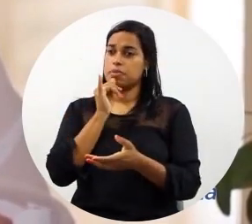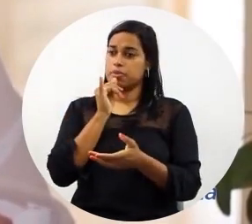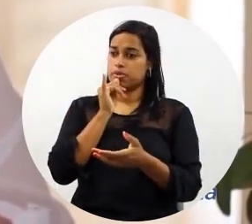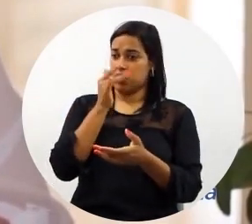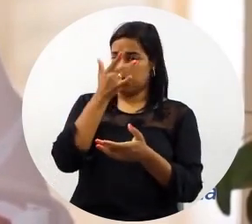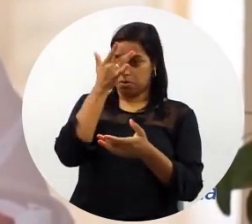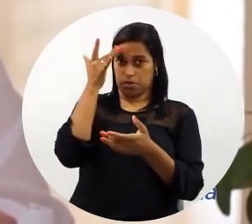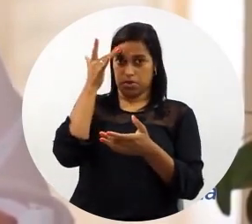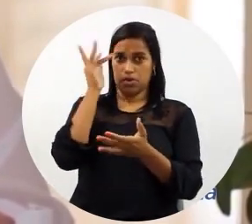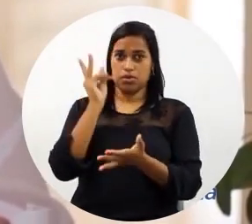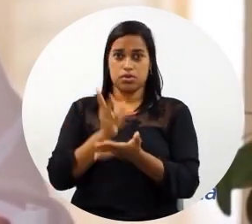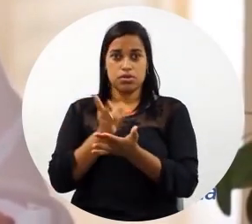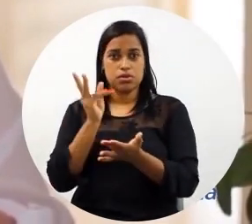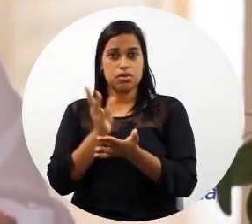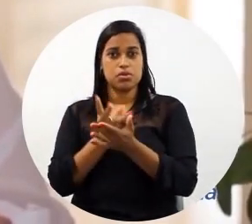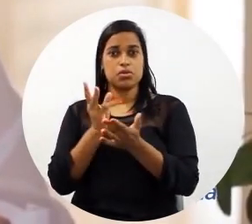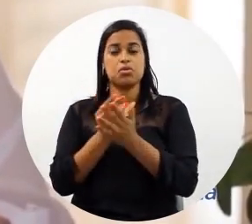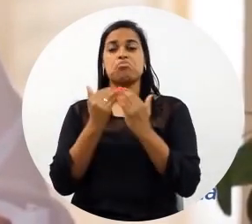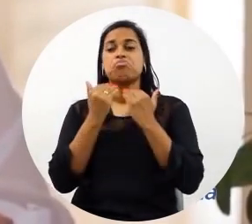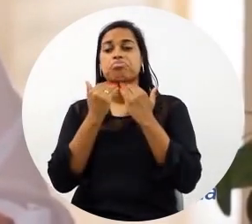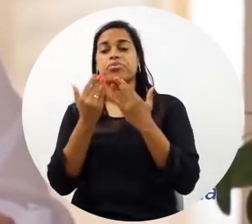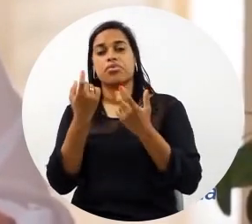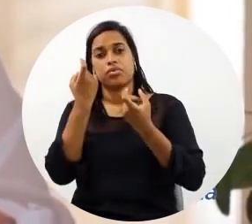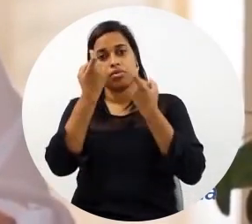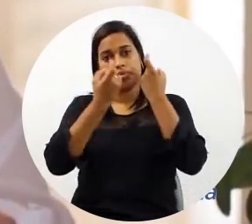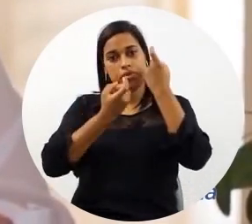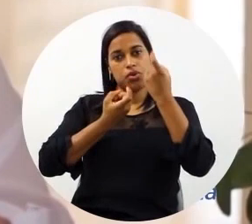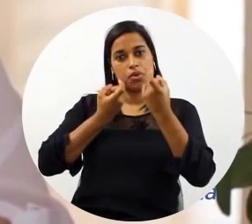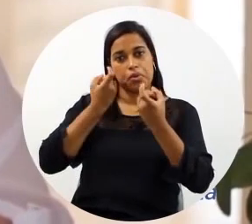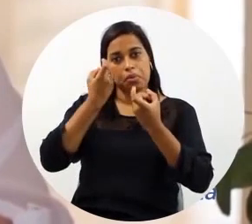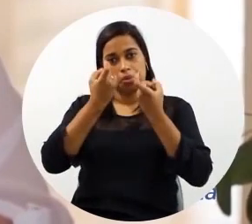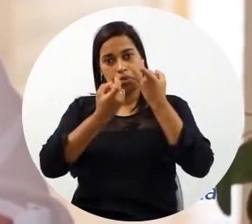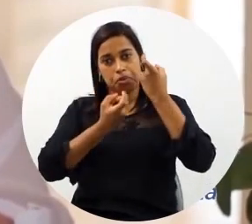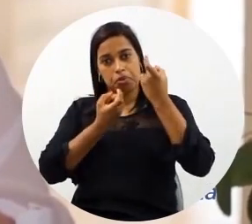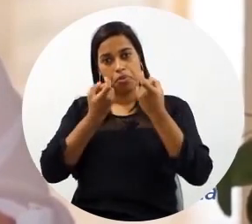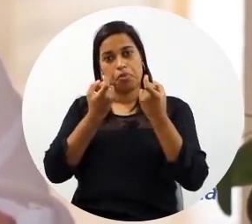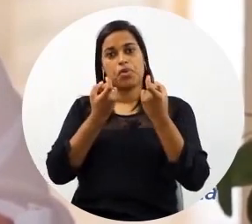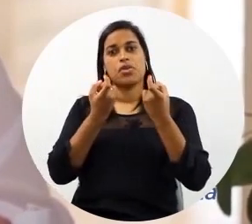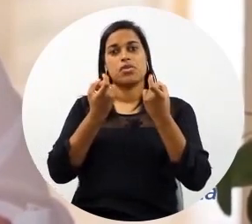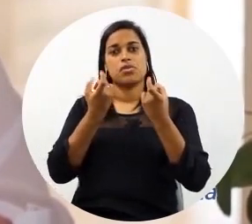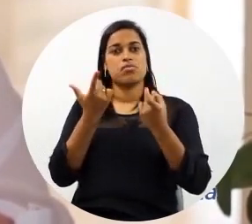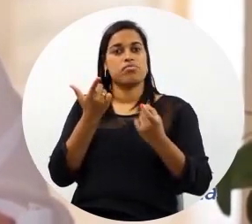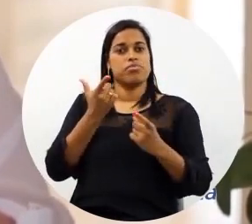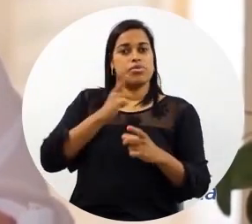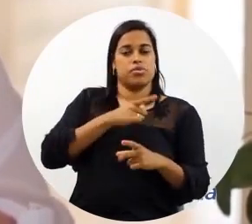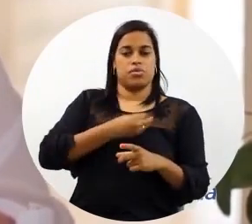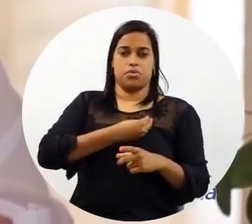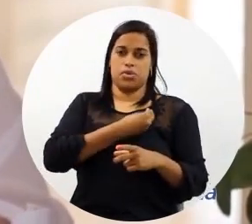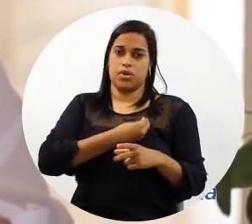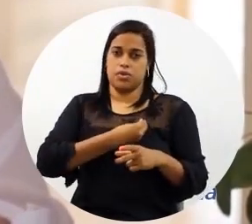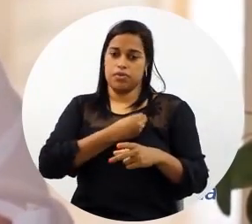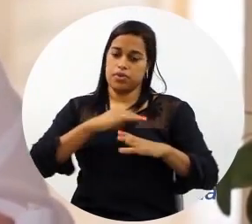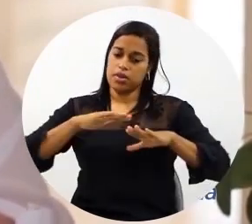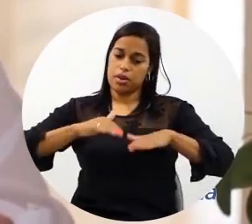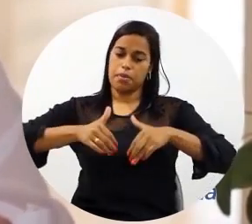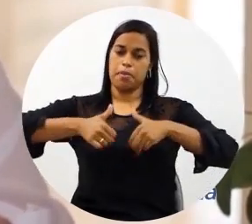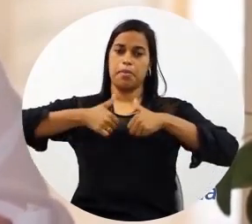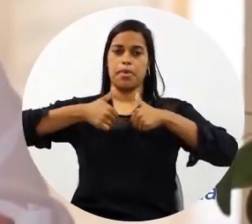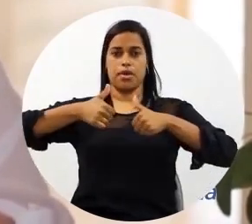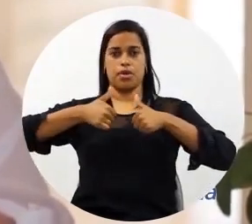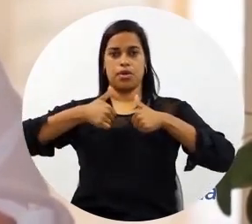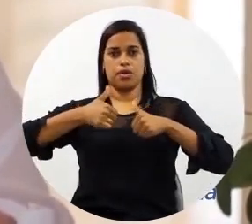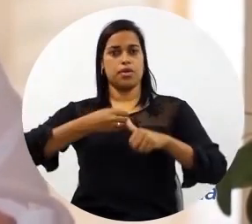Calcutá, estava nem um pouquinho preocupada em subir na vida, em melhorar as condições